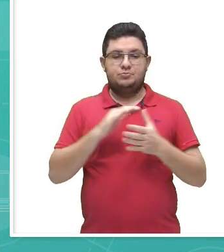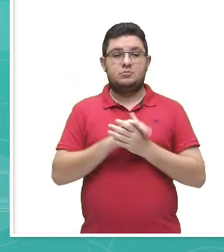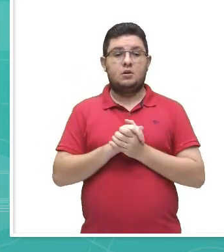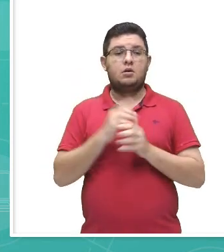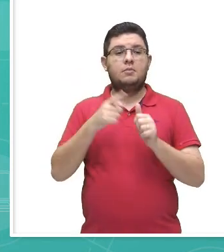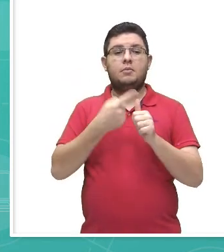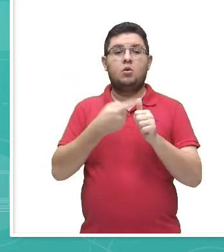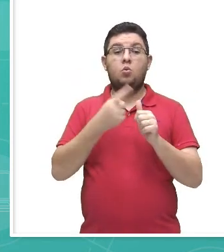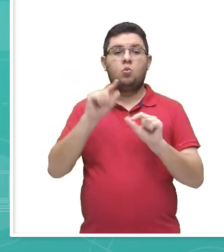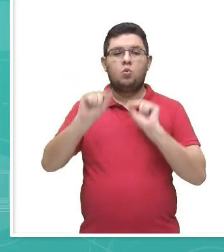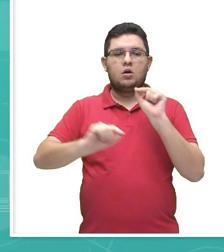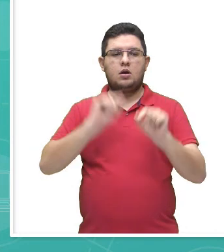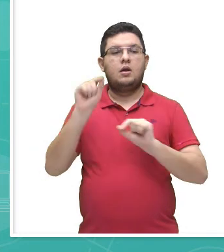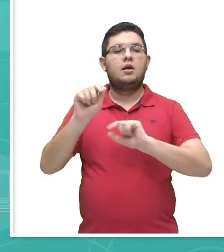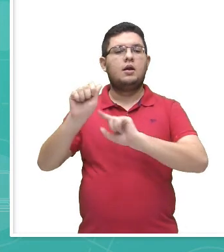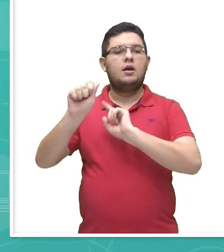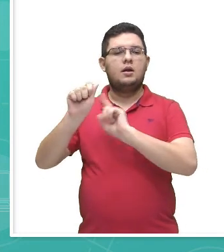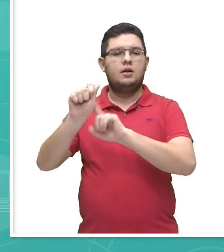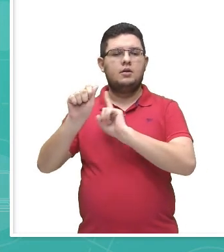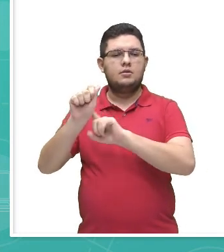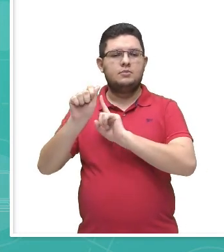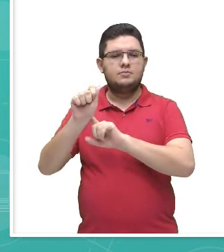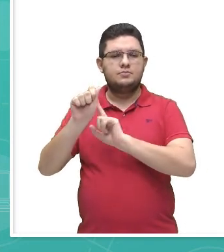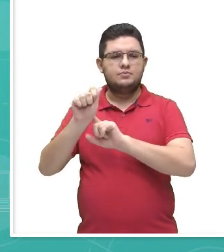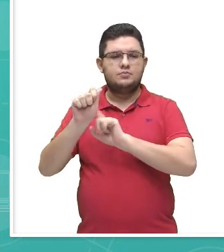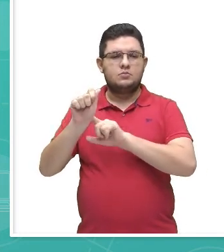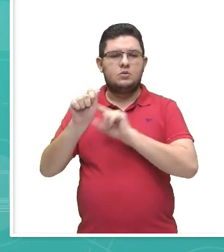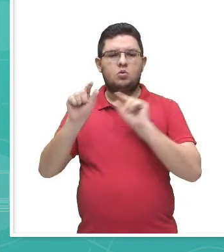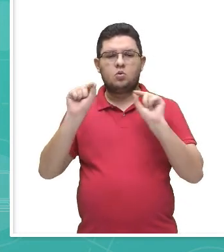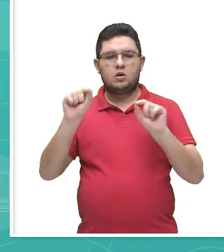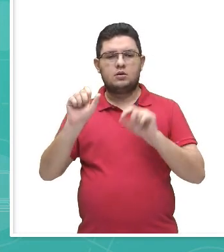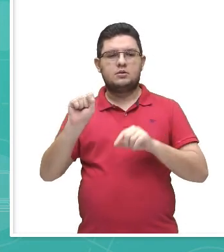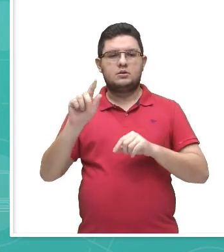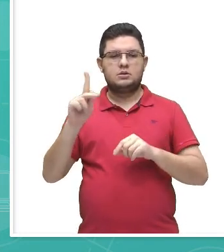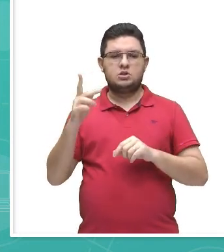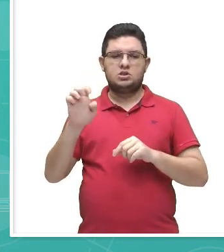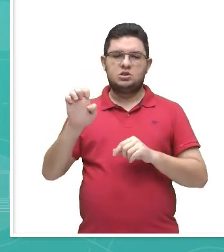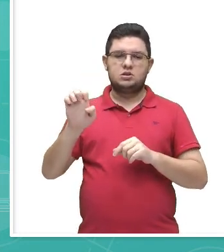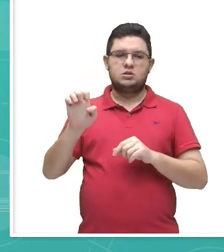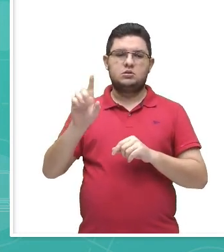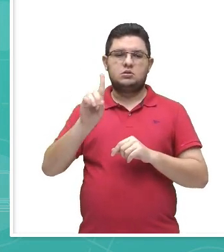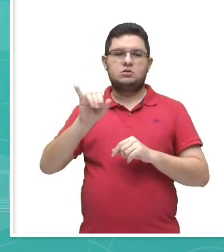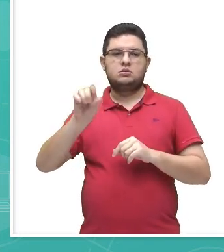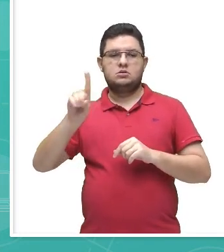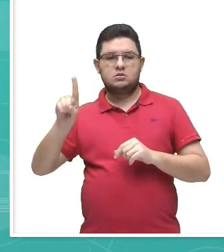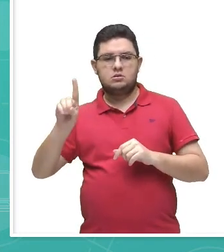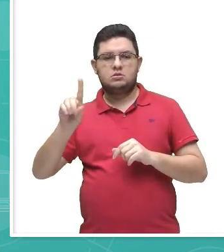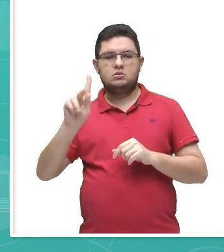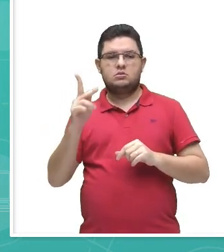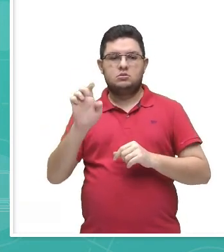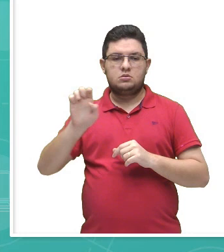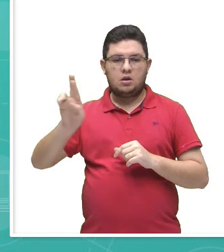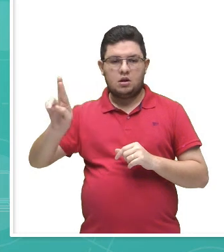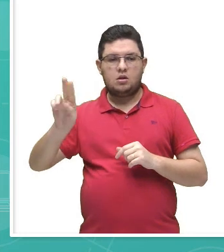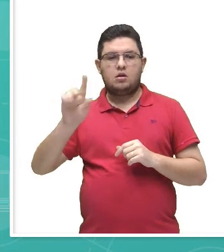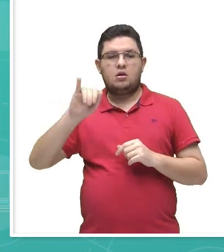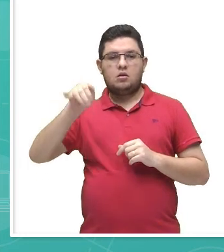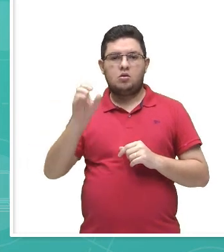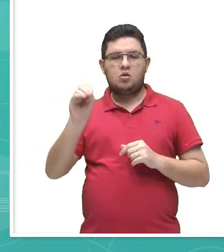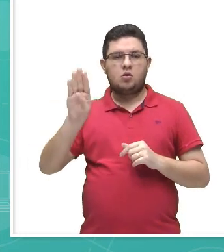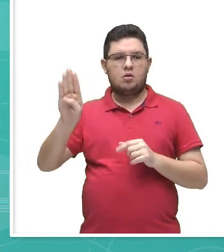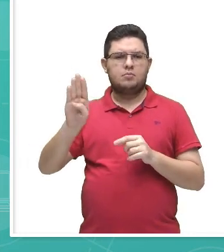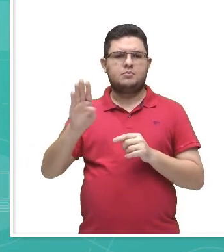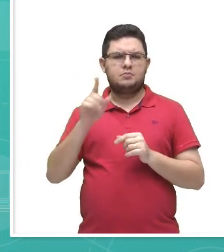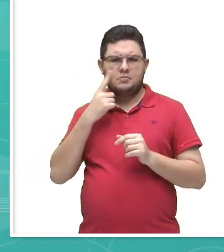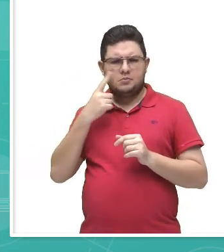primeira questão. A primeira questão, então, está assim. She did her job. Essa frase, já não de cara, dá para perceber que ela